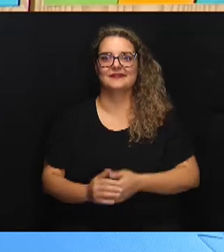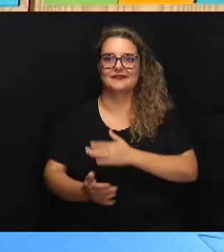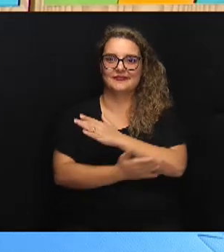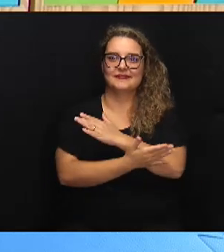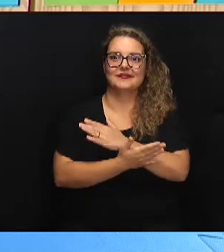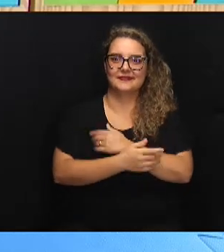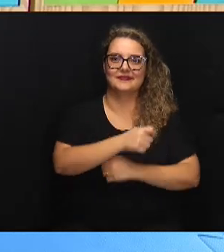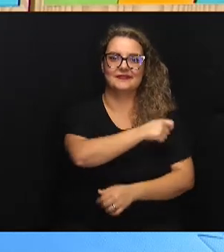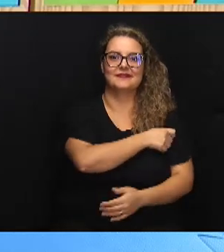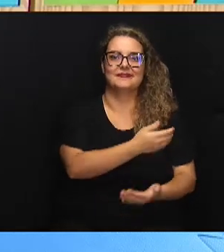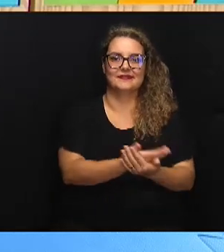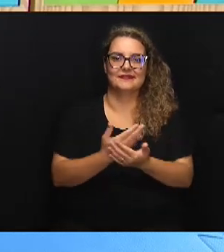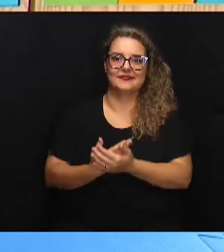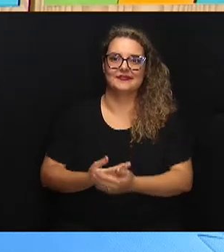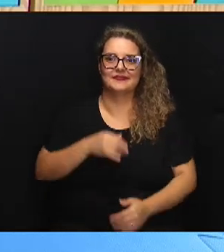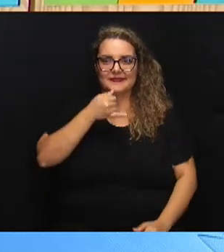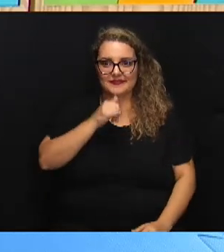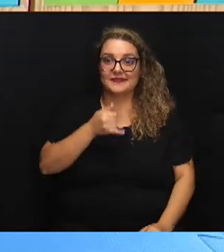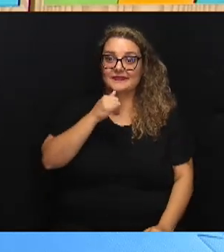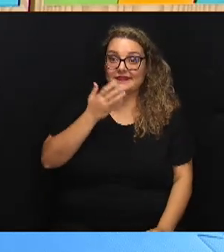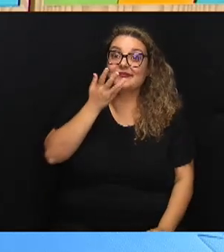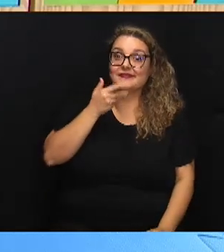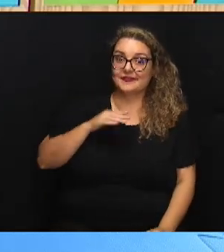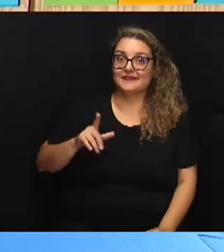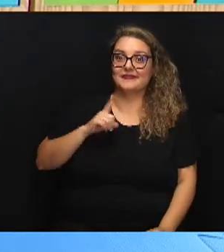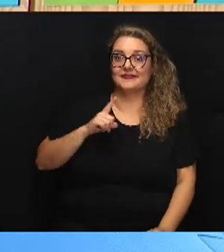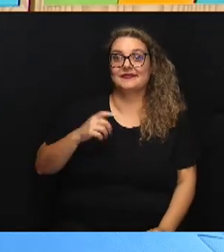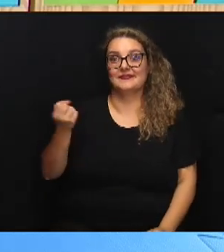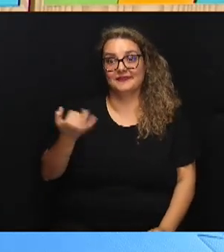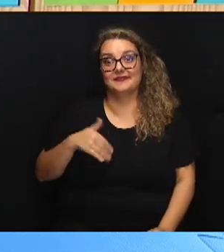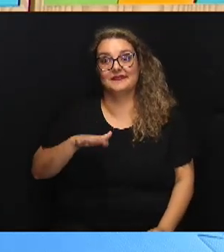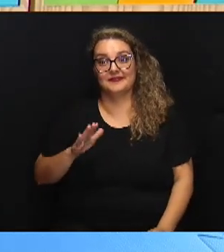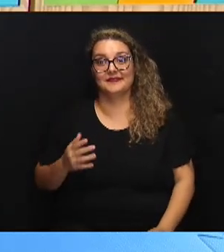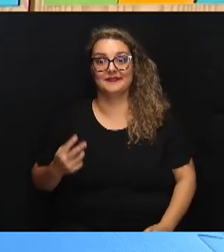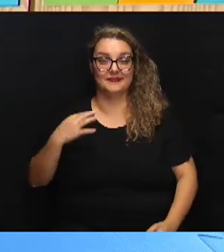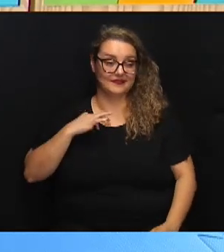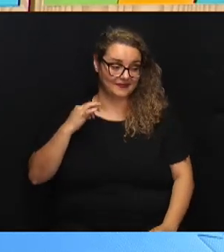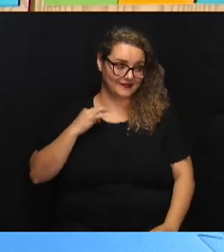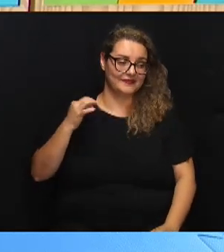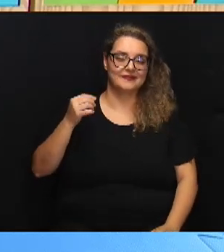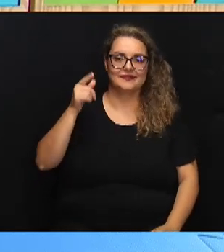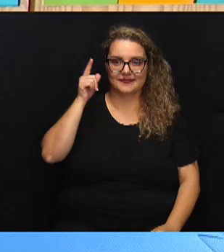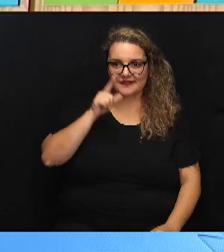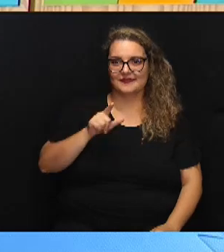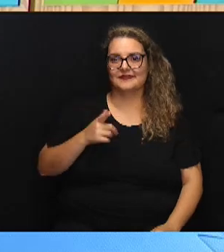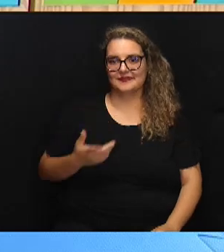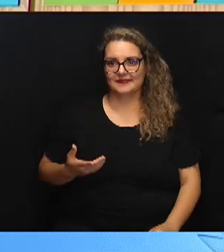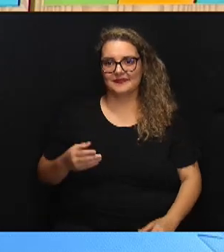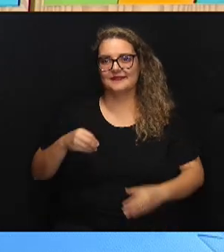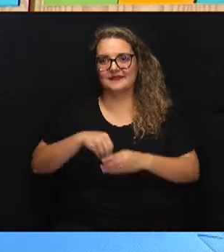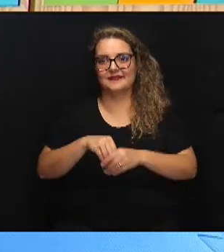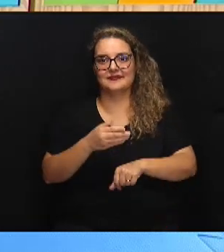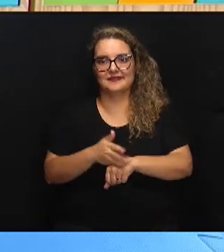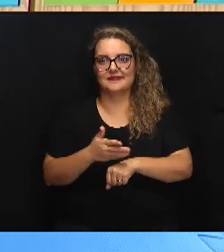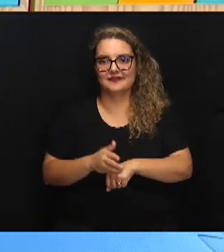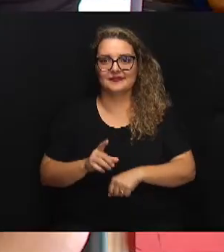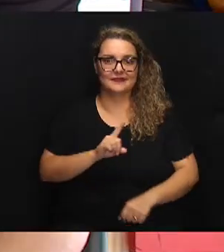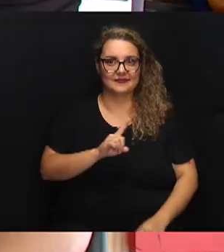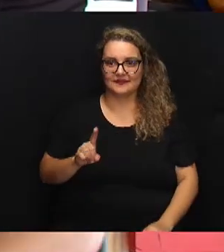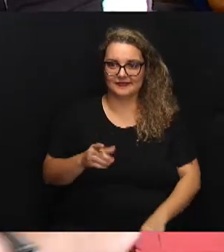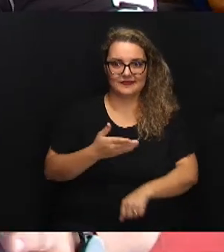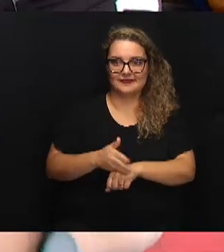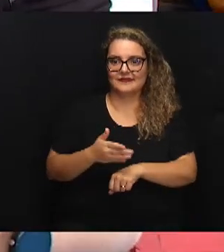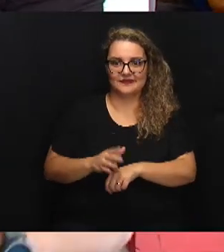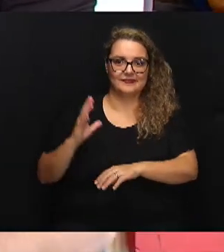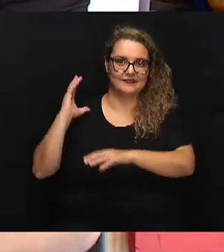aulas, porque as crianças têm muita energia, né? Então, quanto mais voluntários a gente estiver ajudando dentro do treino, mesmo que você não seja praticante